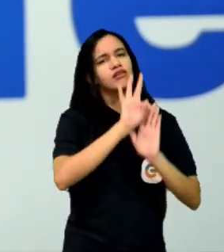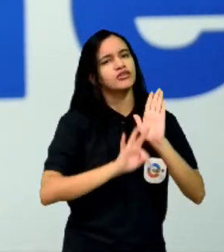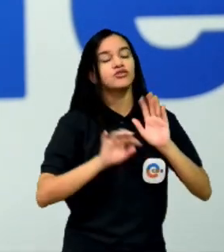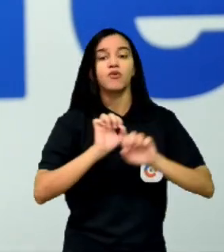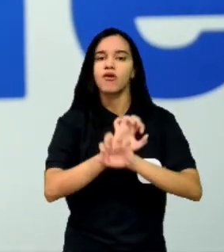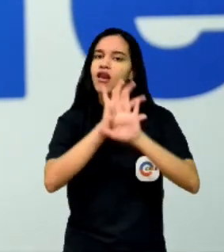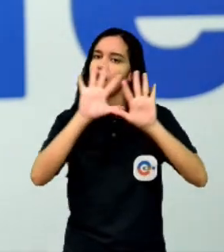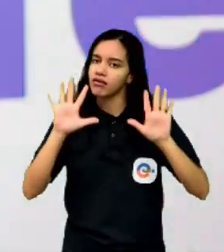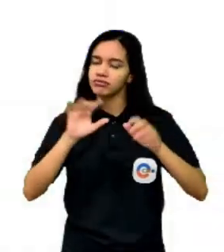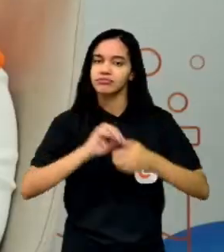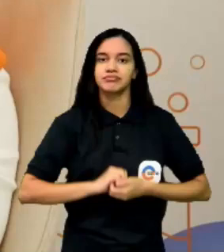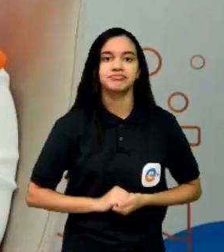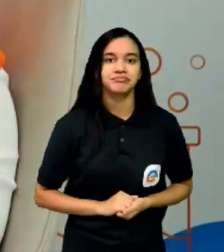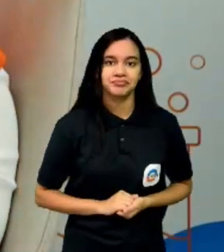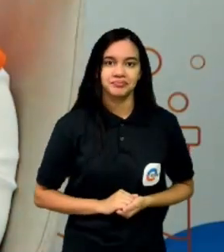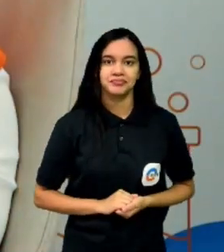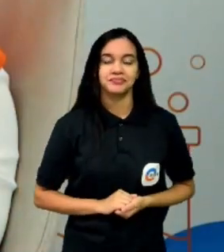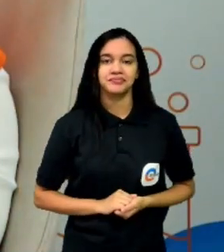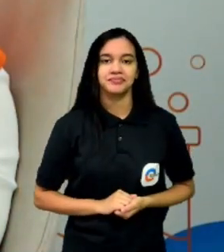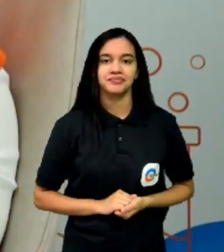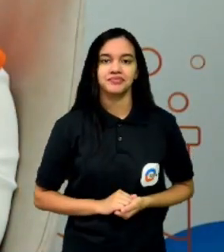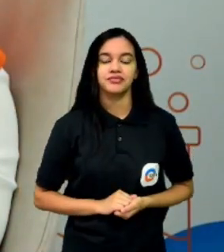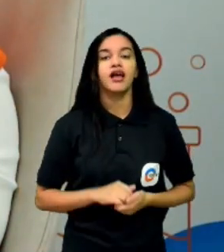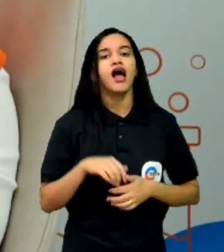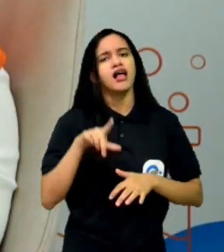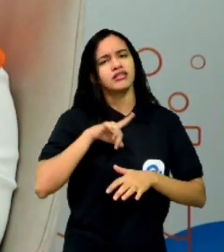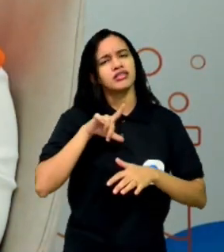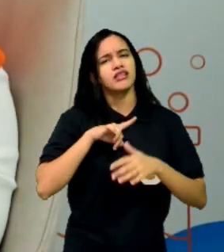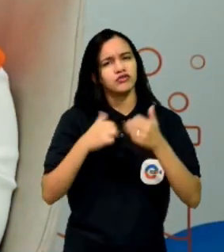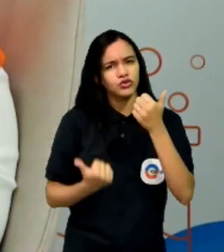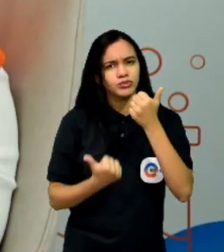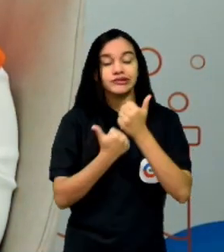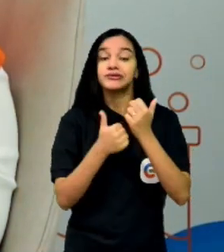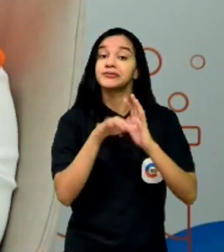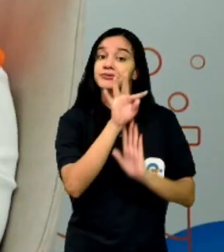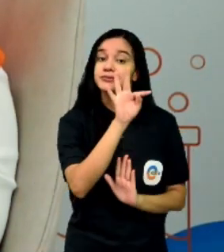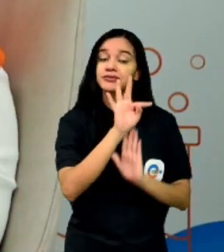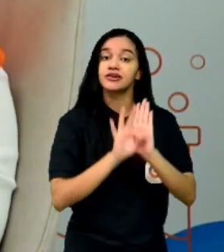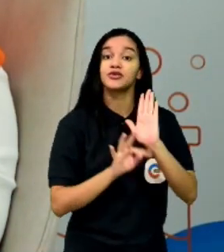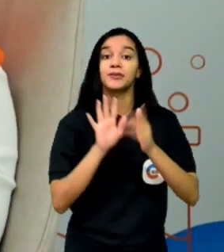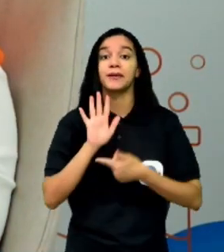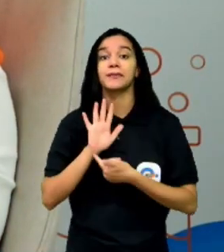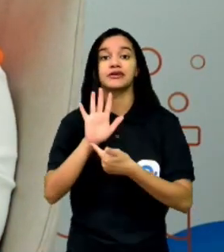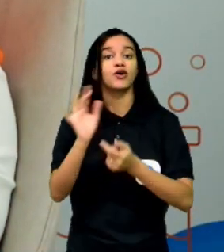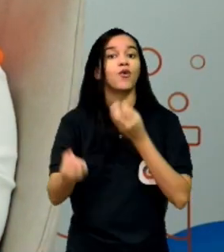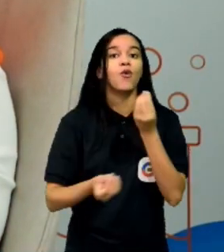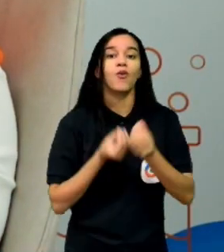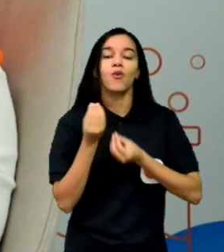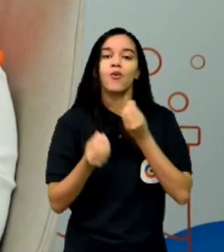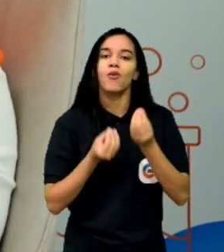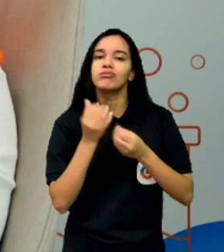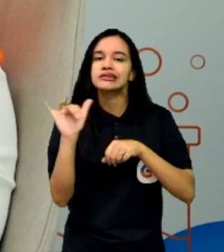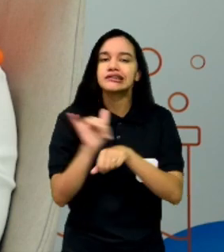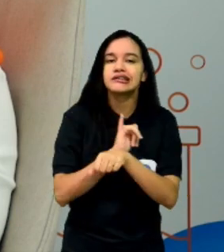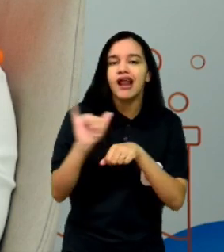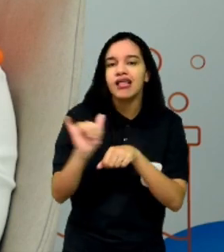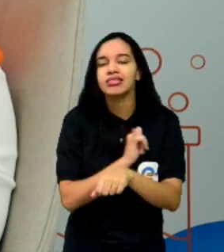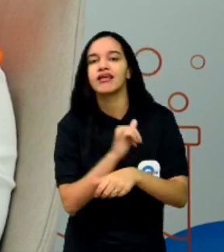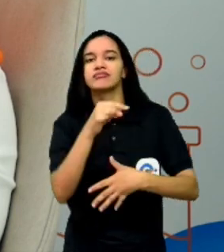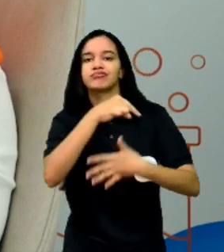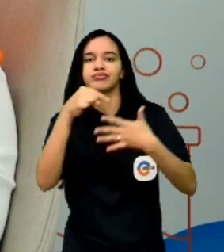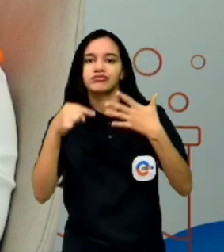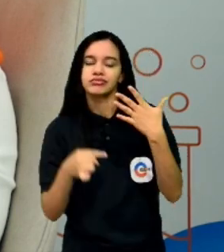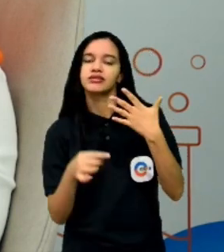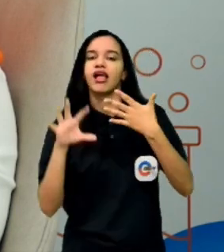e harmonioso. Fiz algumas substituições nesse texto para mostrar como podemos usar esses elementos